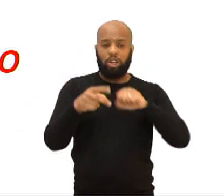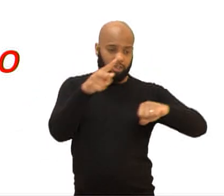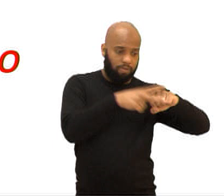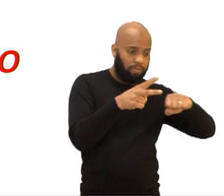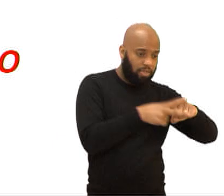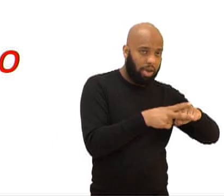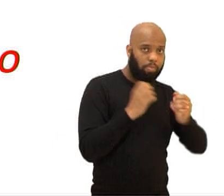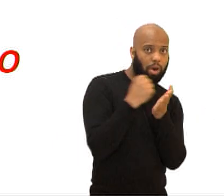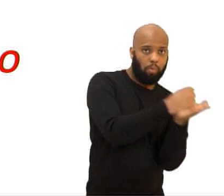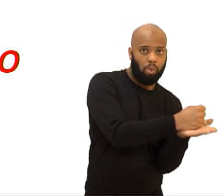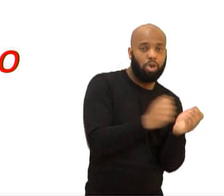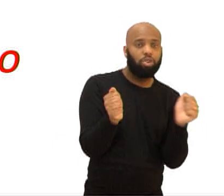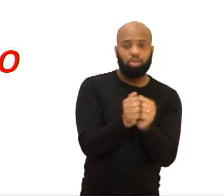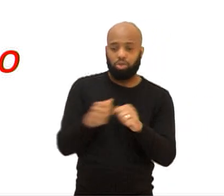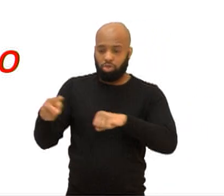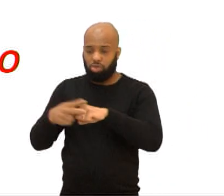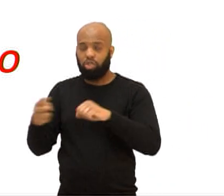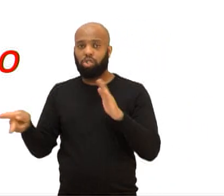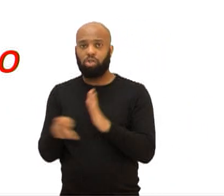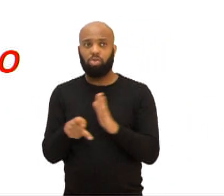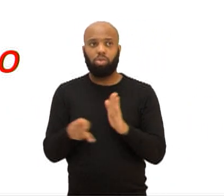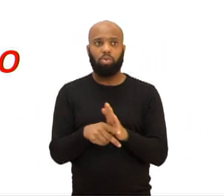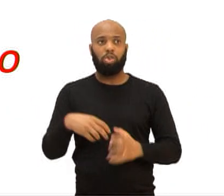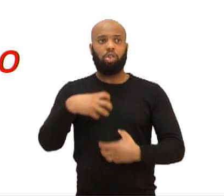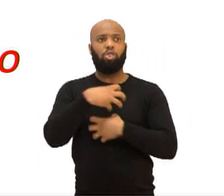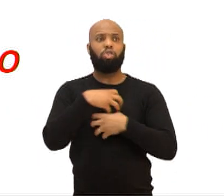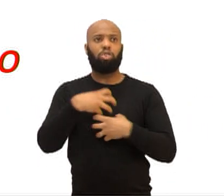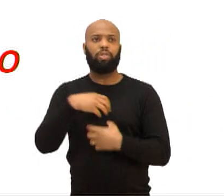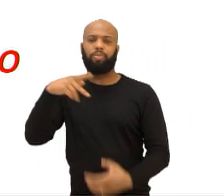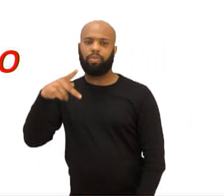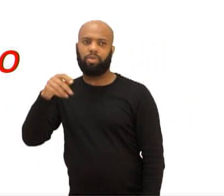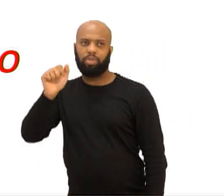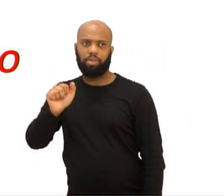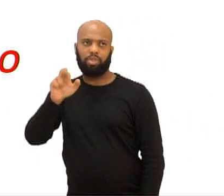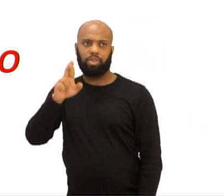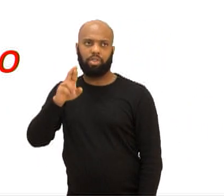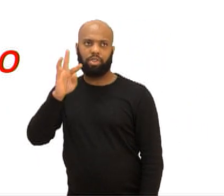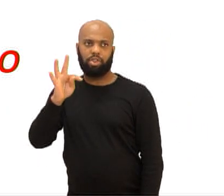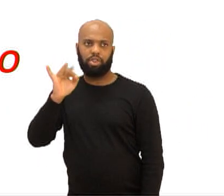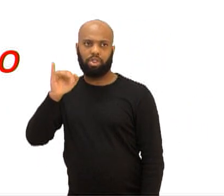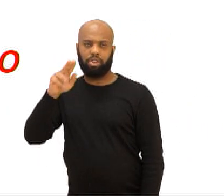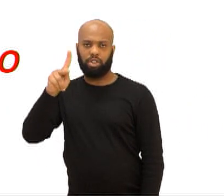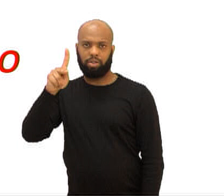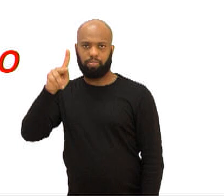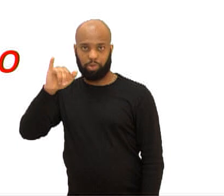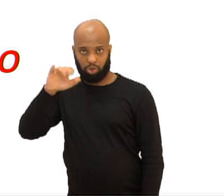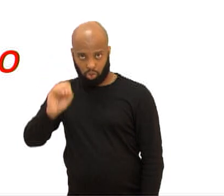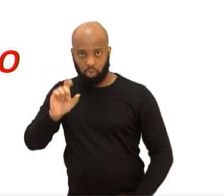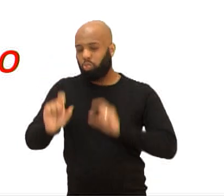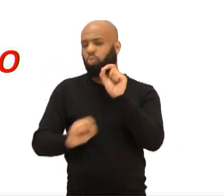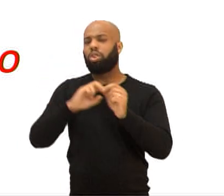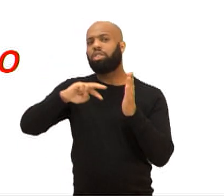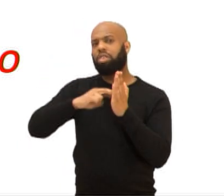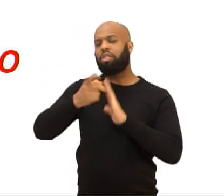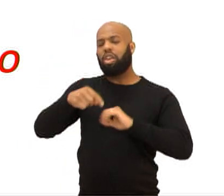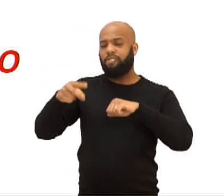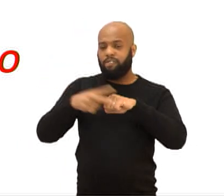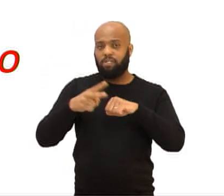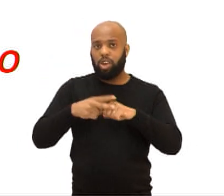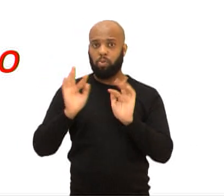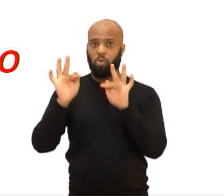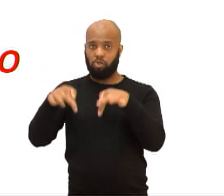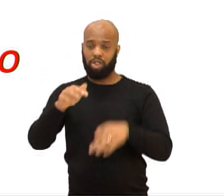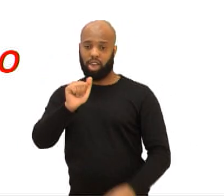verbo auxiliar com um verbo no particípio. Prof, o que é um verbo no particípio? Um verbo no particípio são aqueles verbos terminados